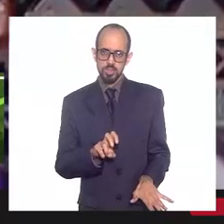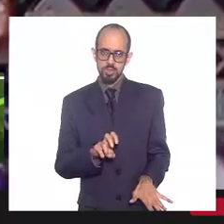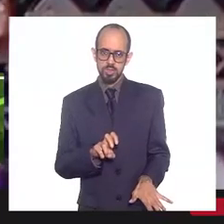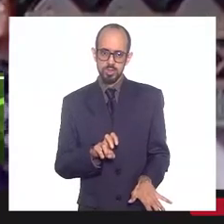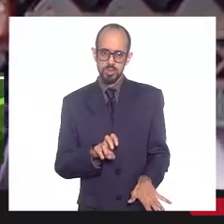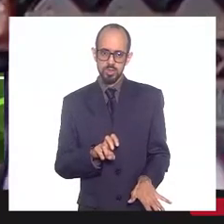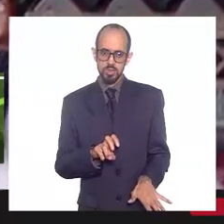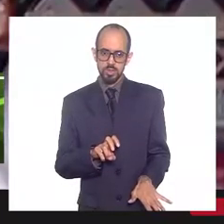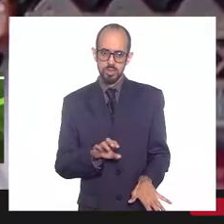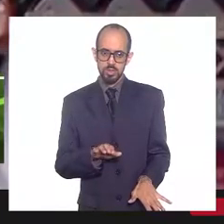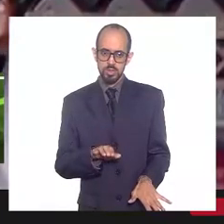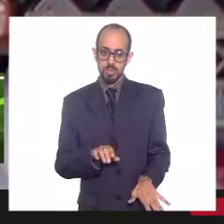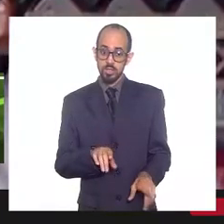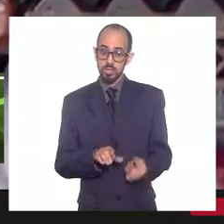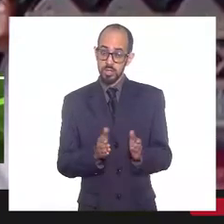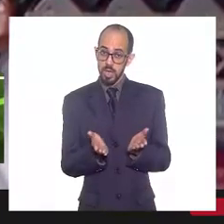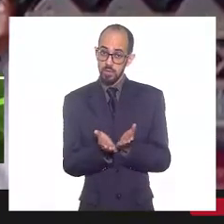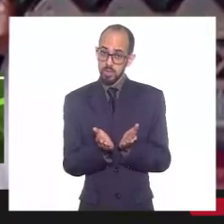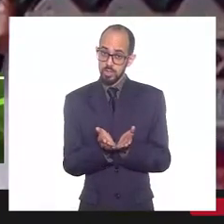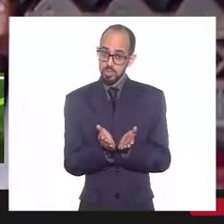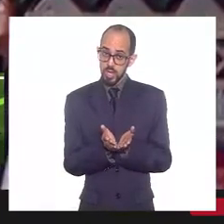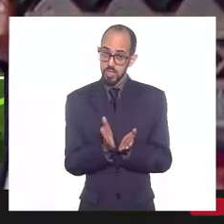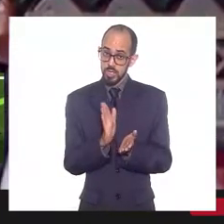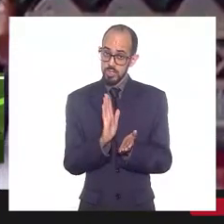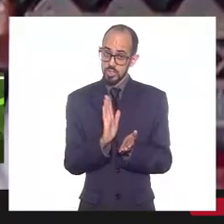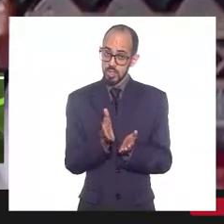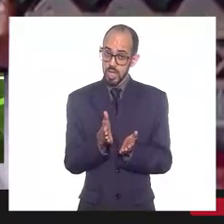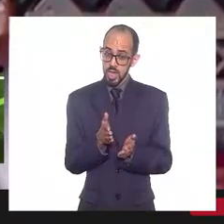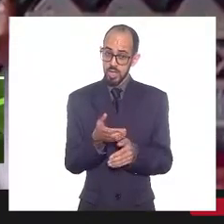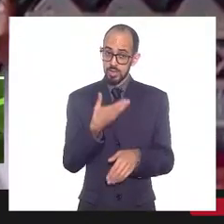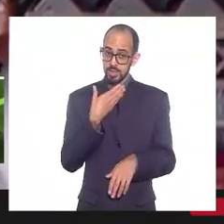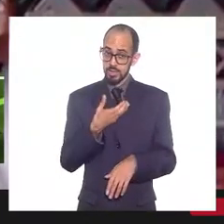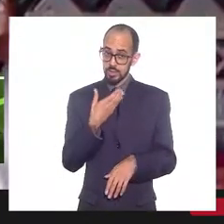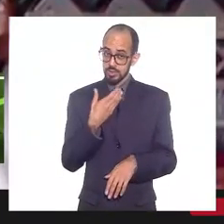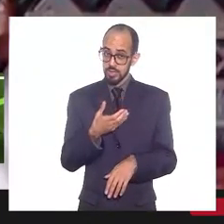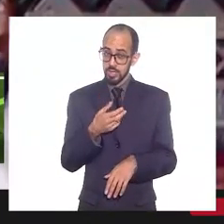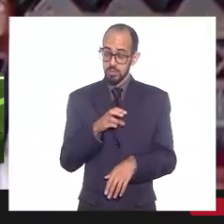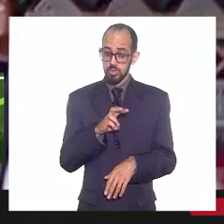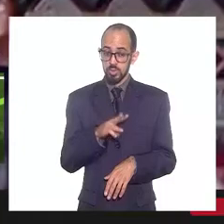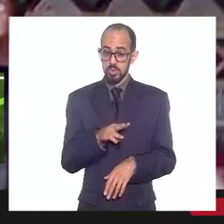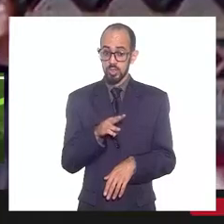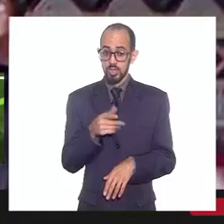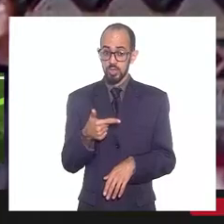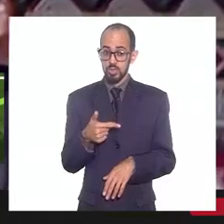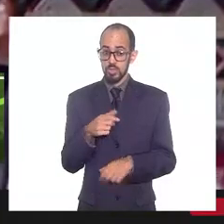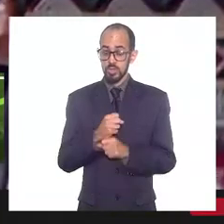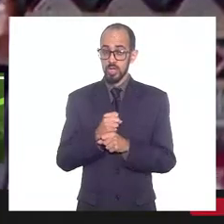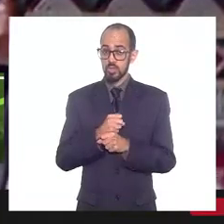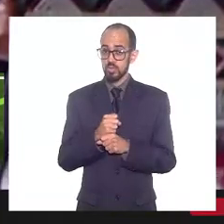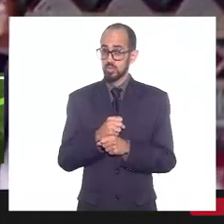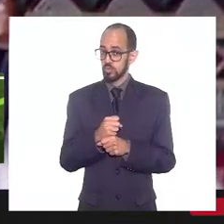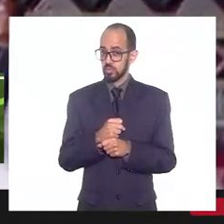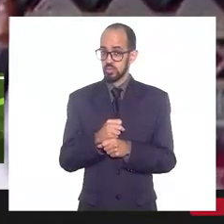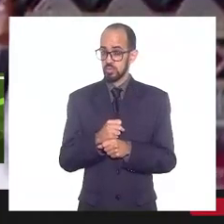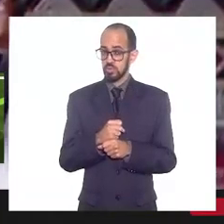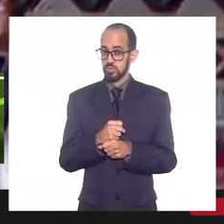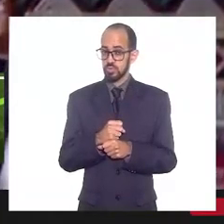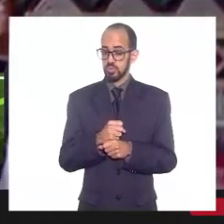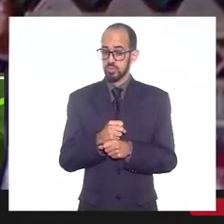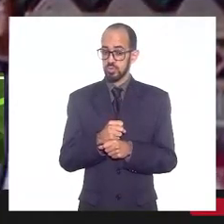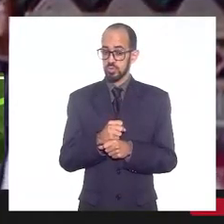é e evangélica completar em dezembro a 32 anos